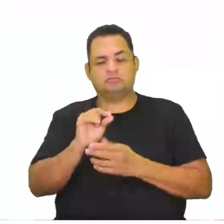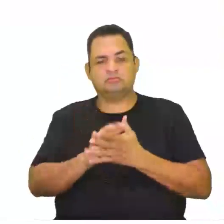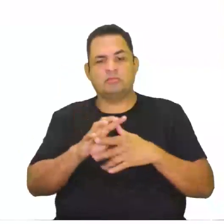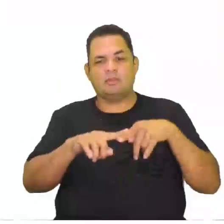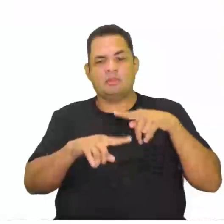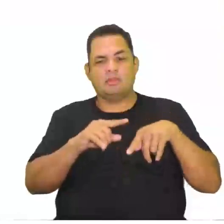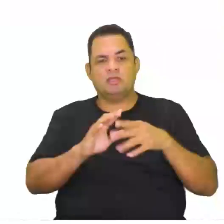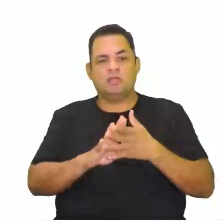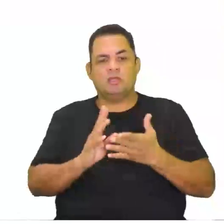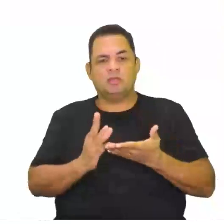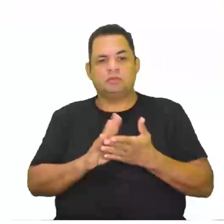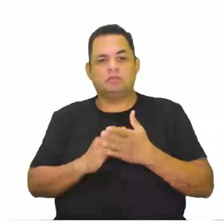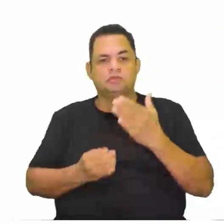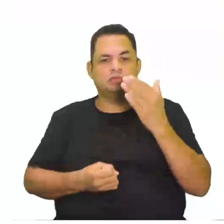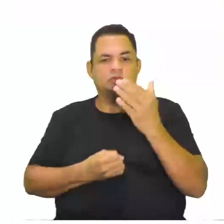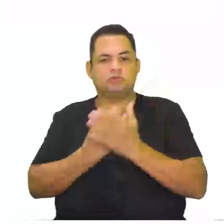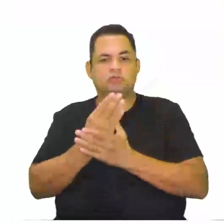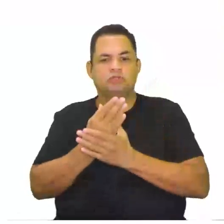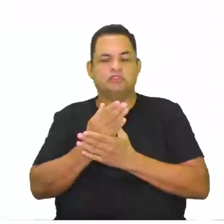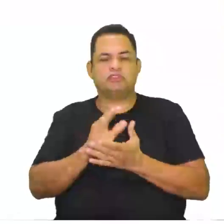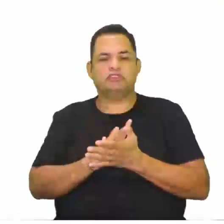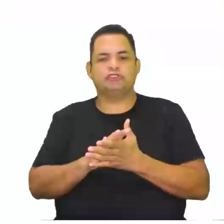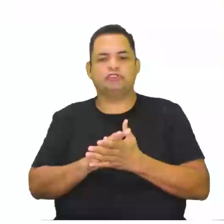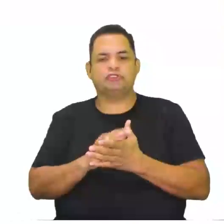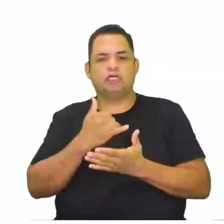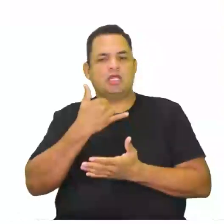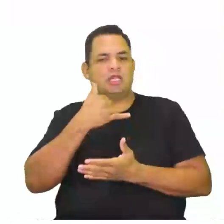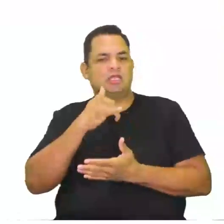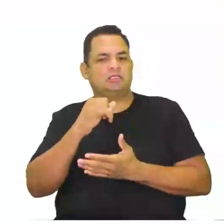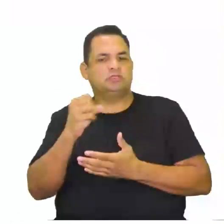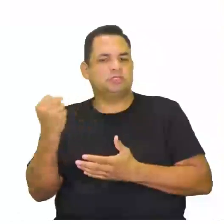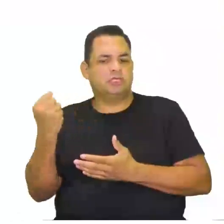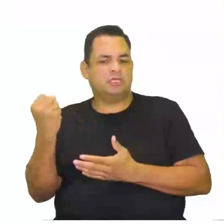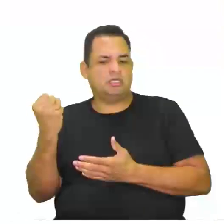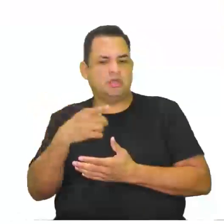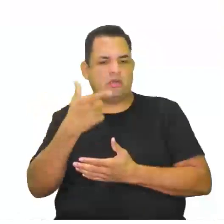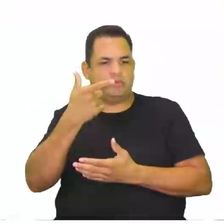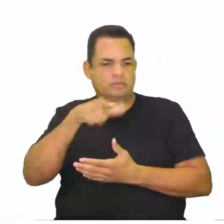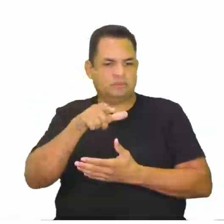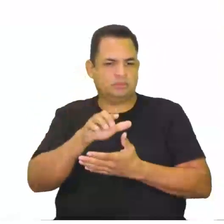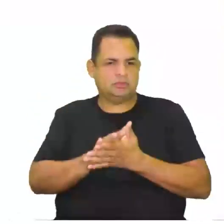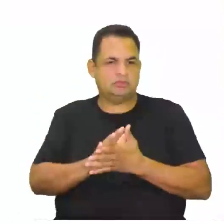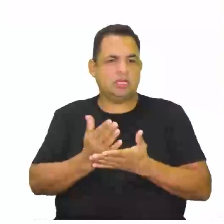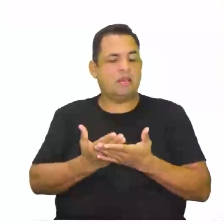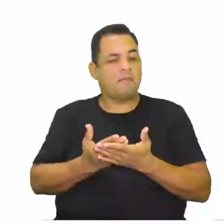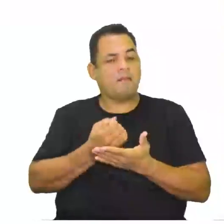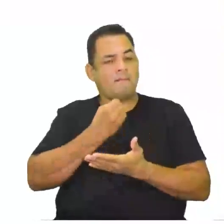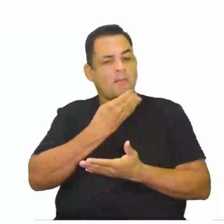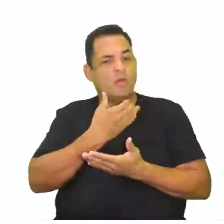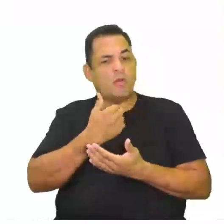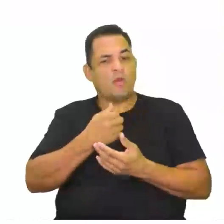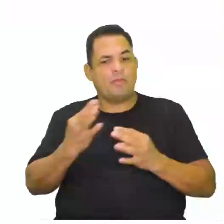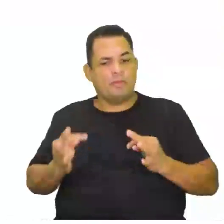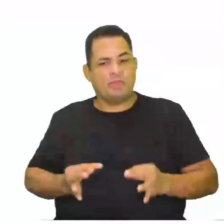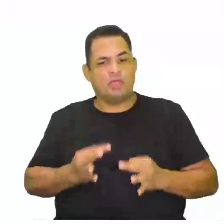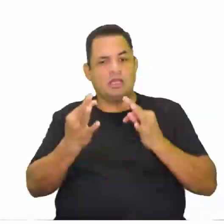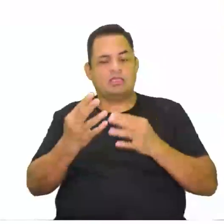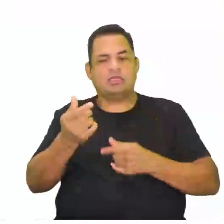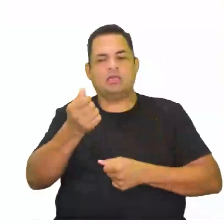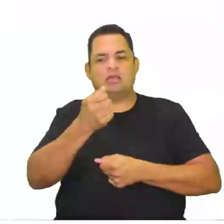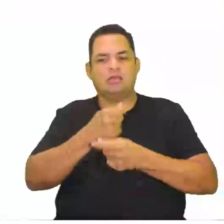ser proveniente de fontes renováveis, sempre que viável técnica e economicamente. Então,